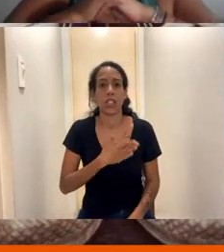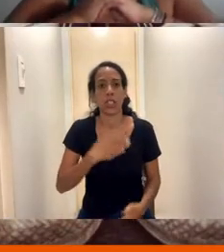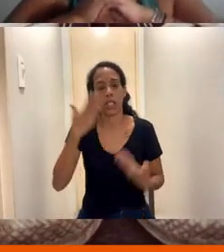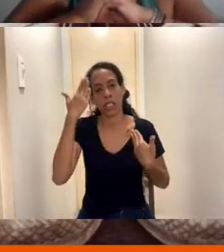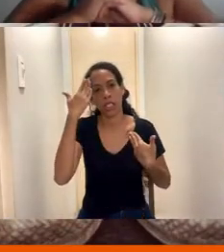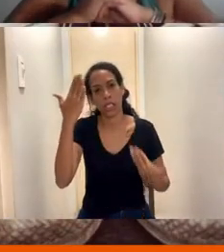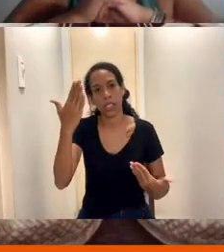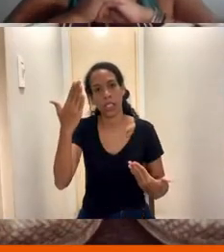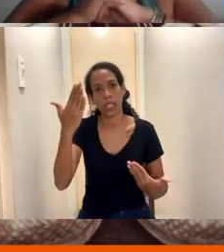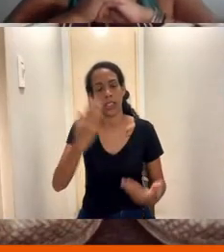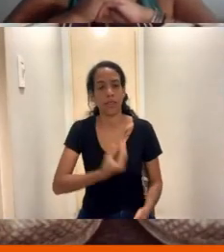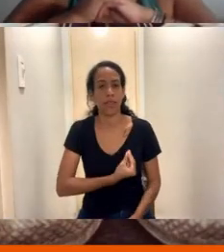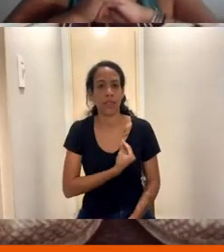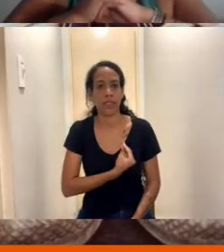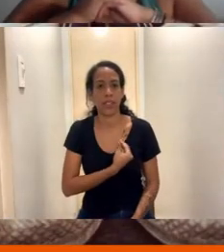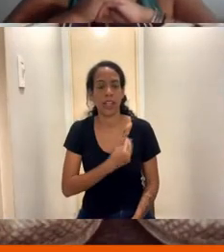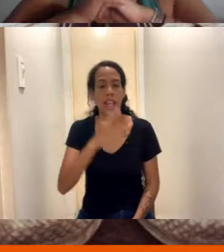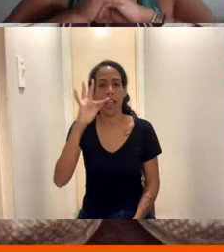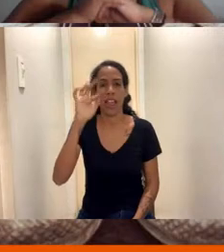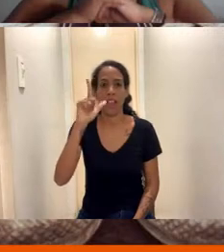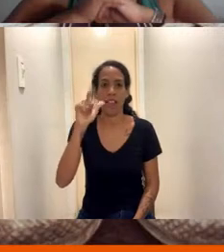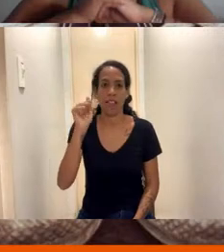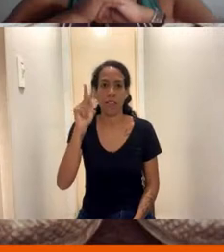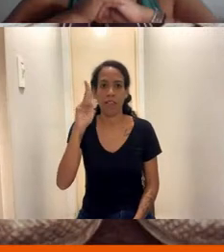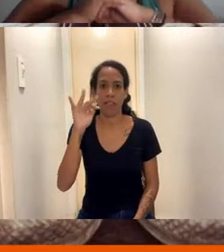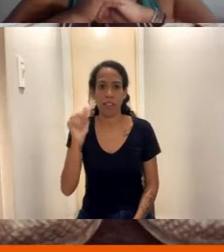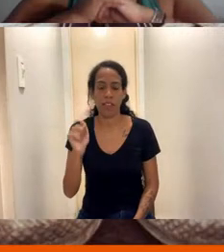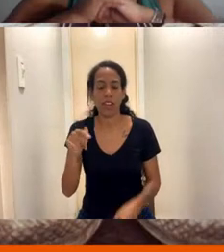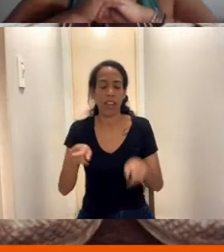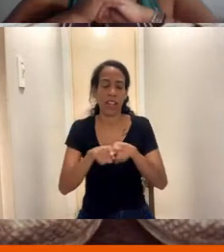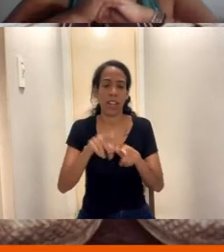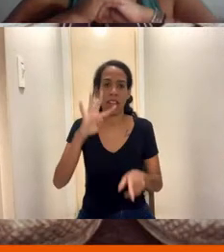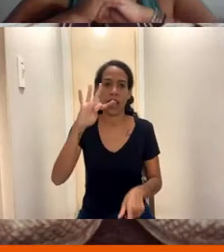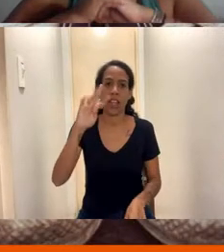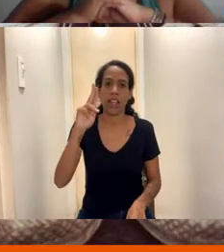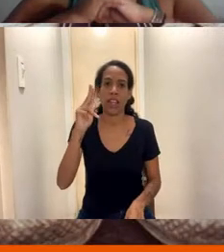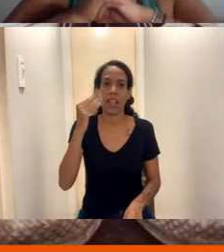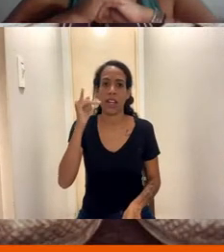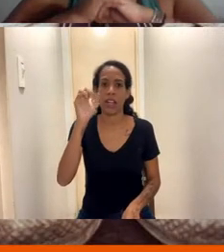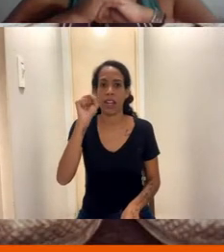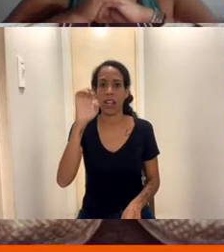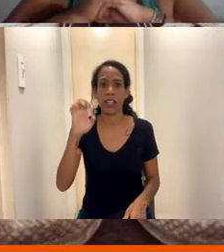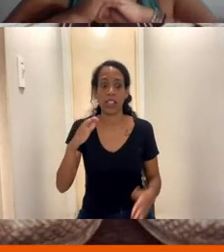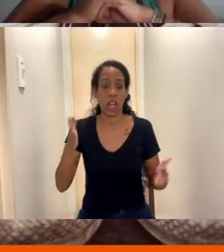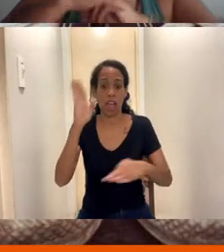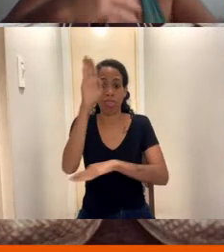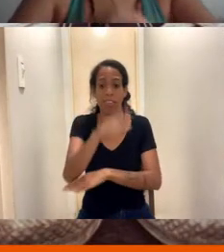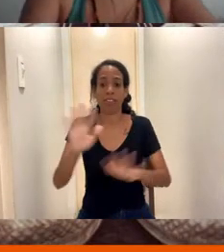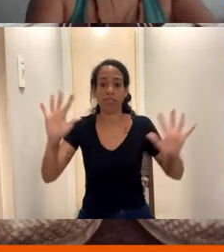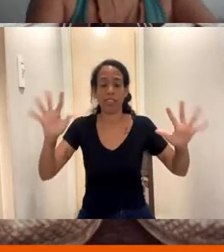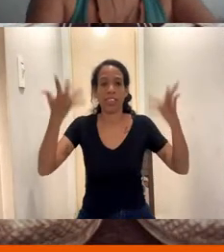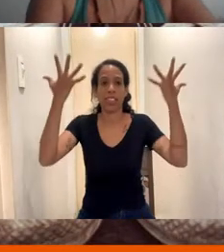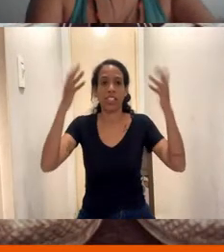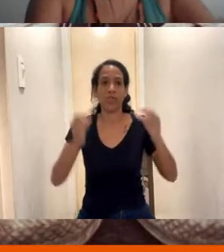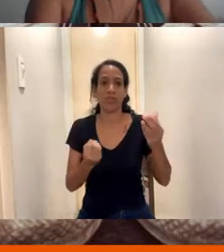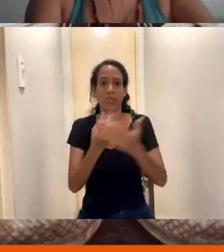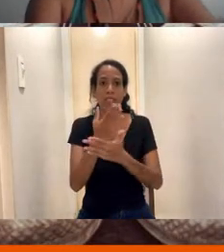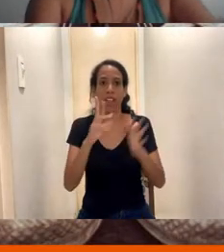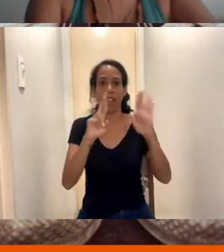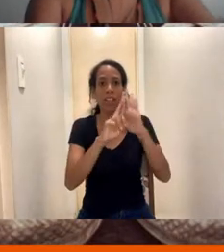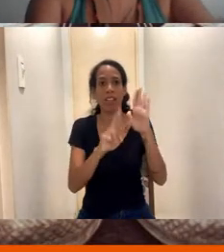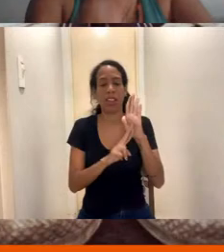agradecer, né, a participação da Flávia e da Thaís nessa tarde comemorativa de lançamento da nossa